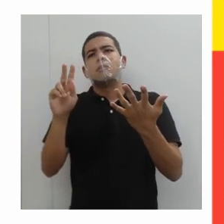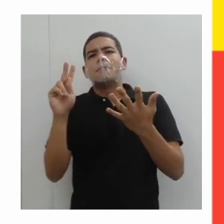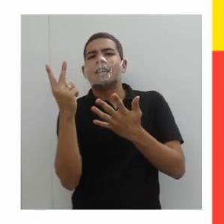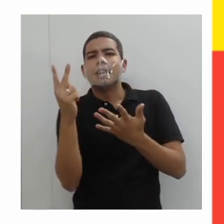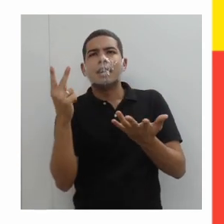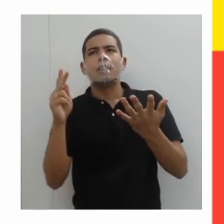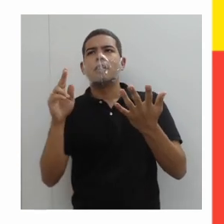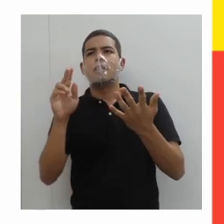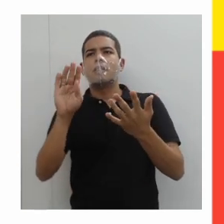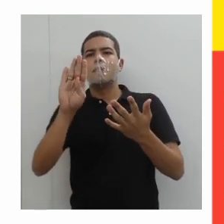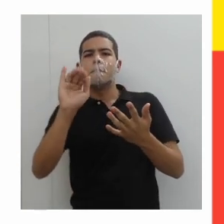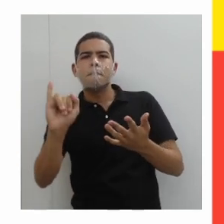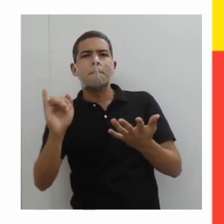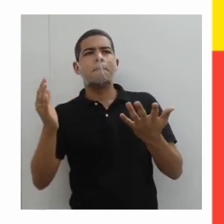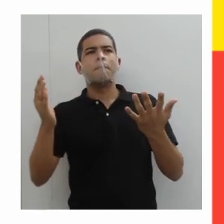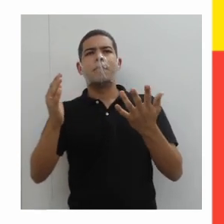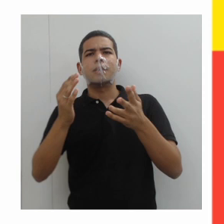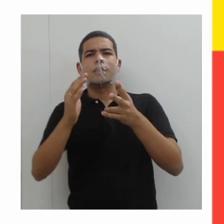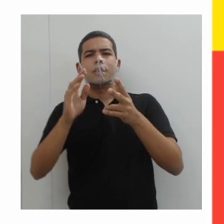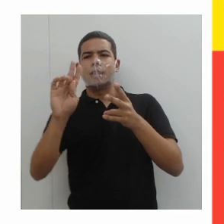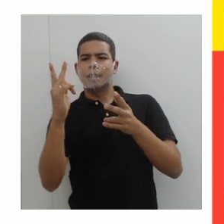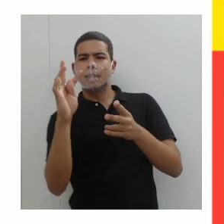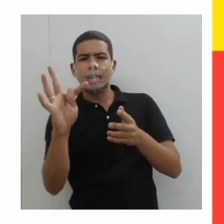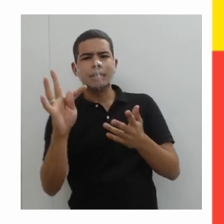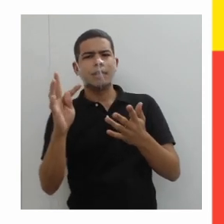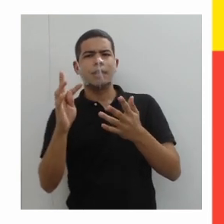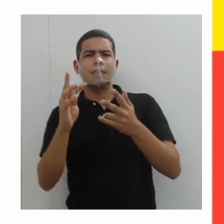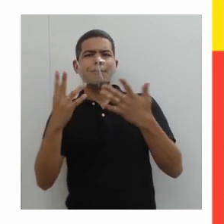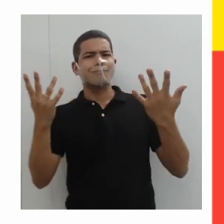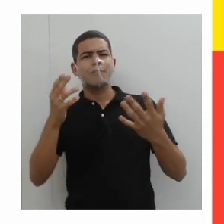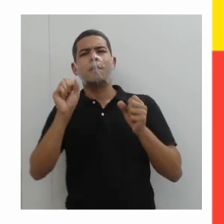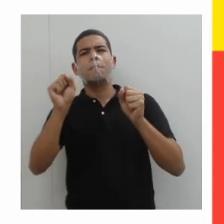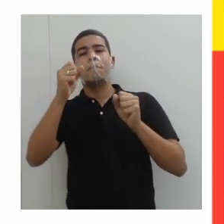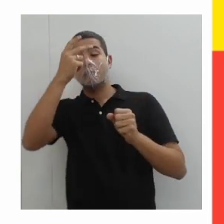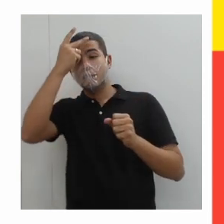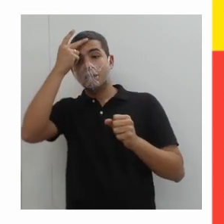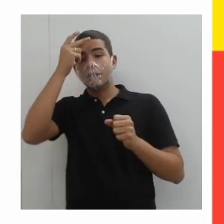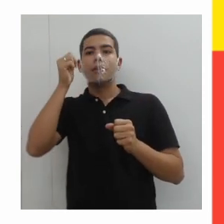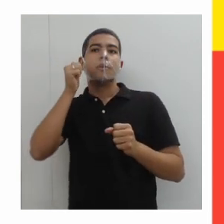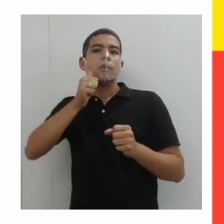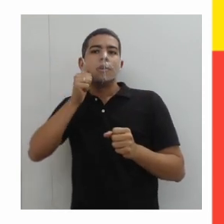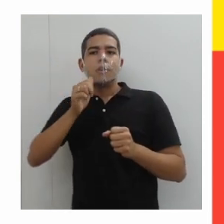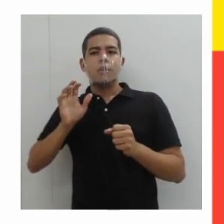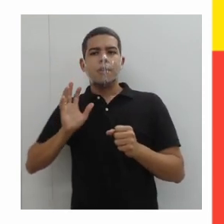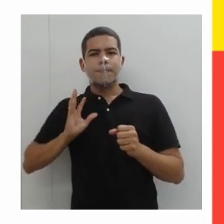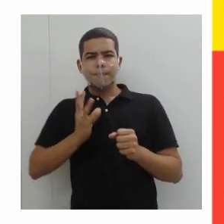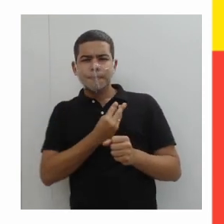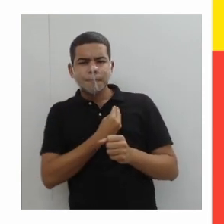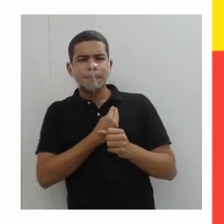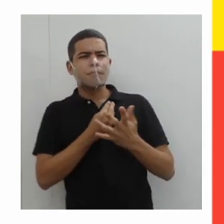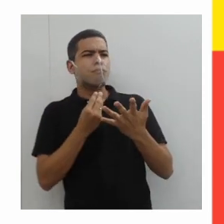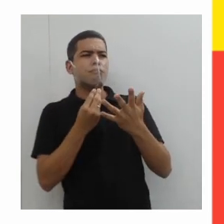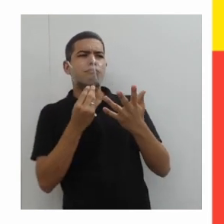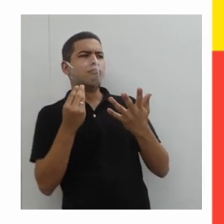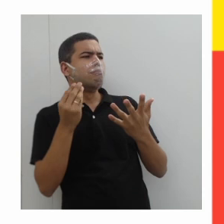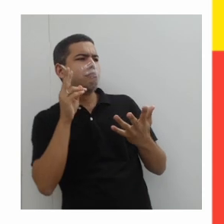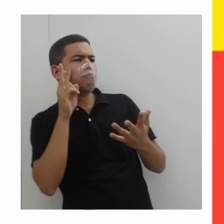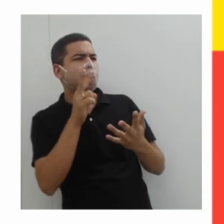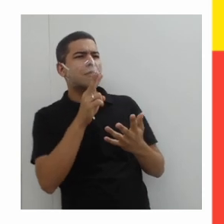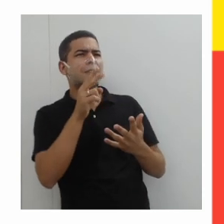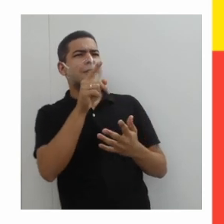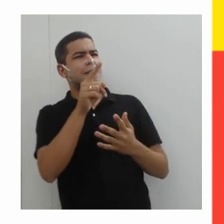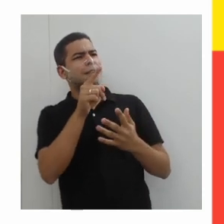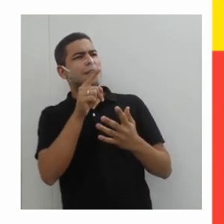ou bissexual, porque uma vez que uma mulher trans, ela se apaixona ou se sente afetivamente atraída por uma